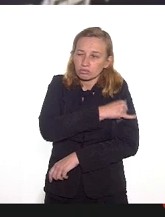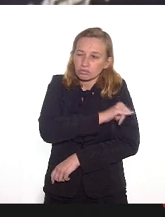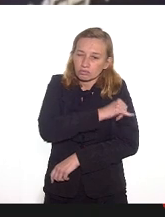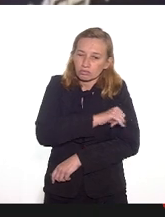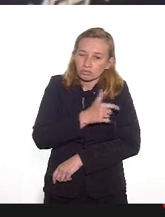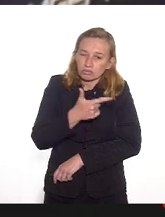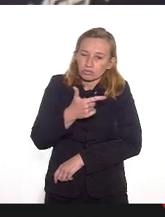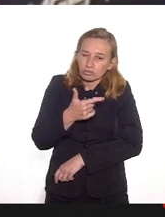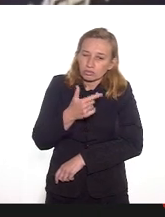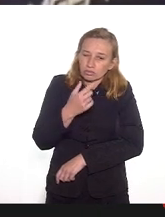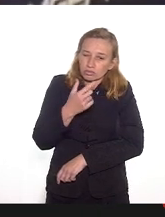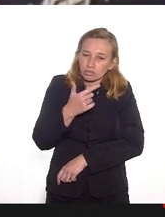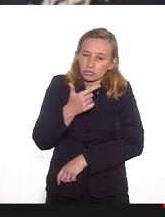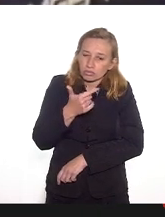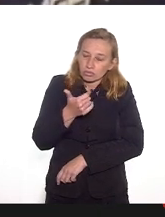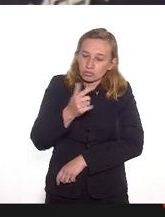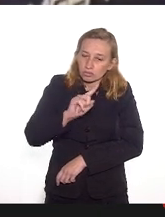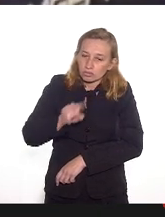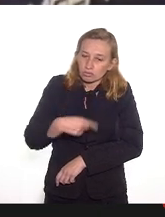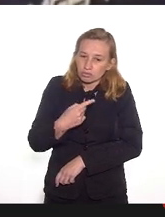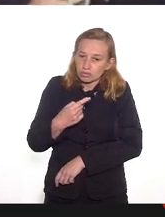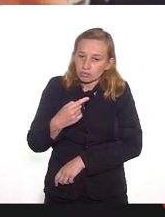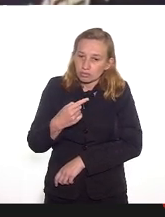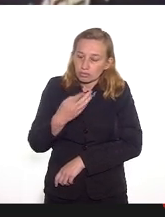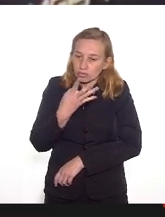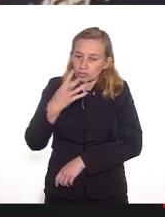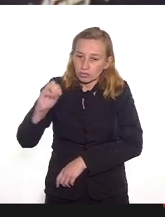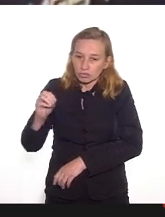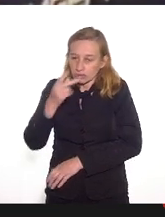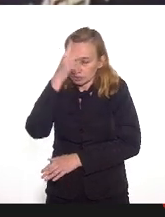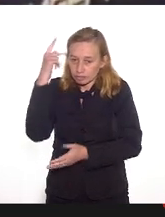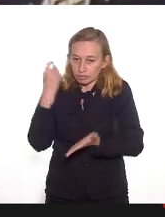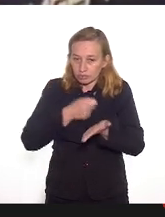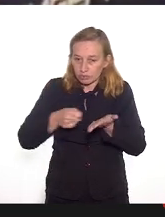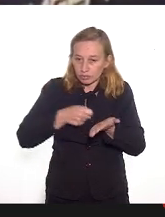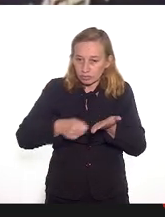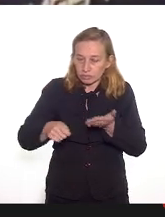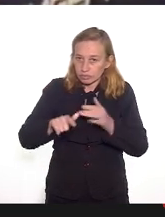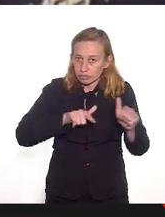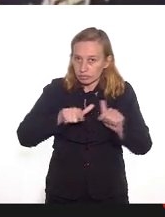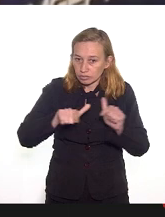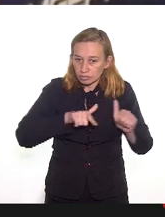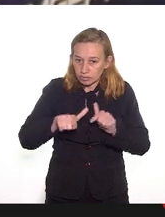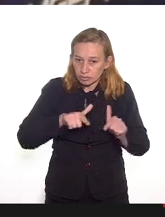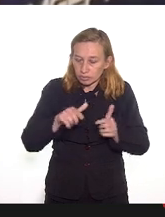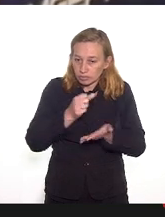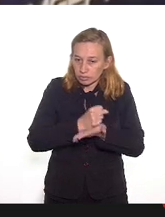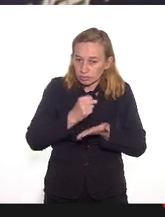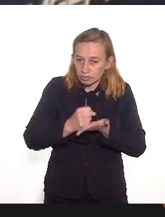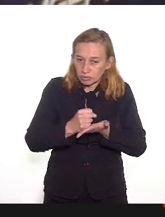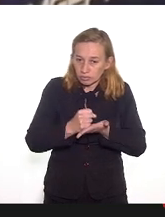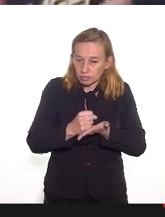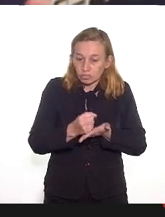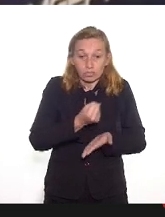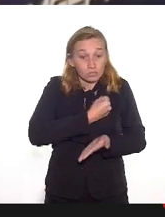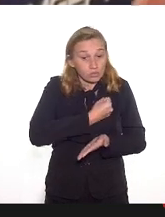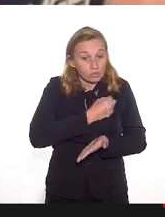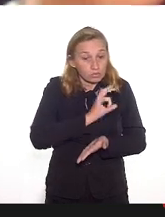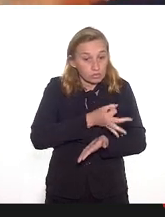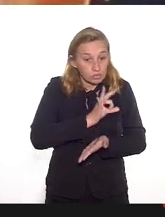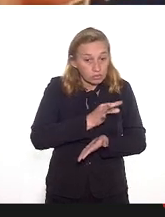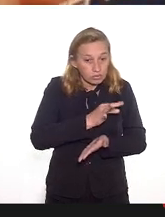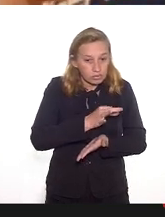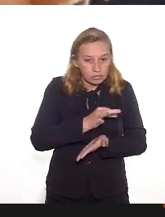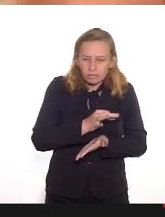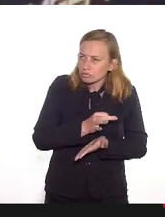de 11.400 pessoas inscritas para trabalhar. Nós vamos contratar um determinado número, acho que